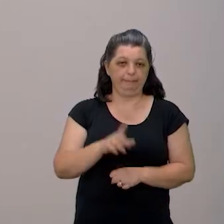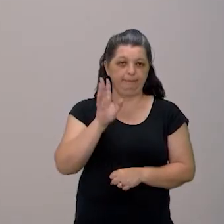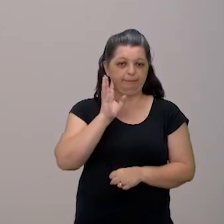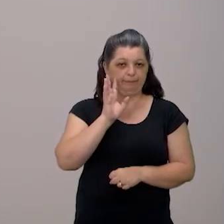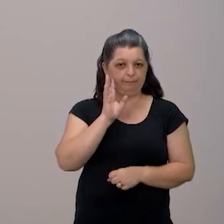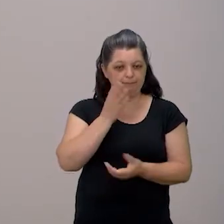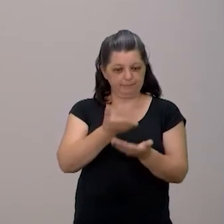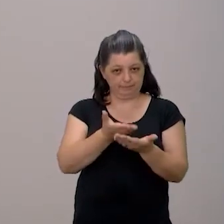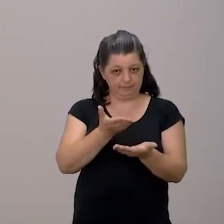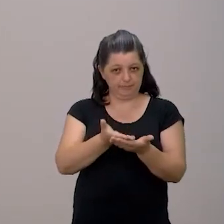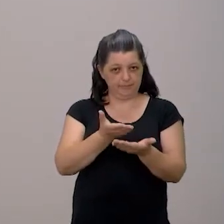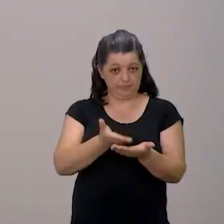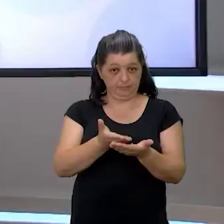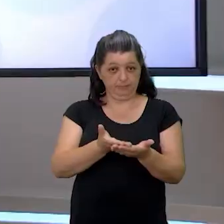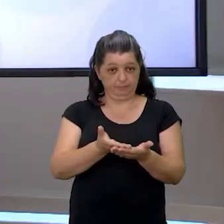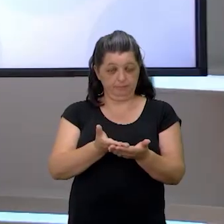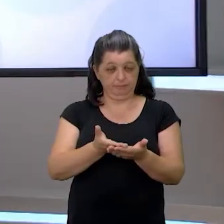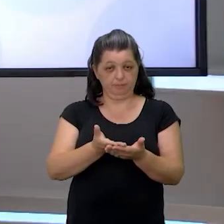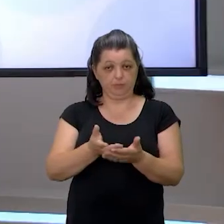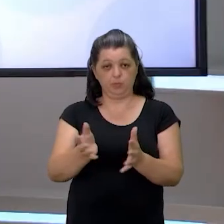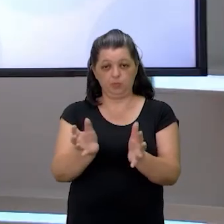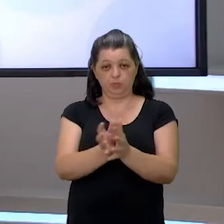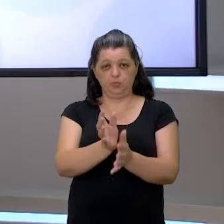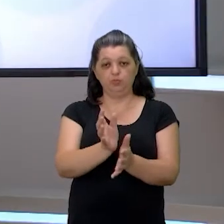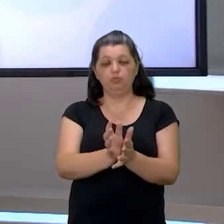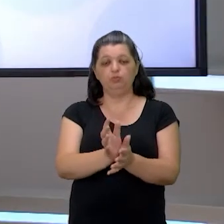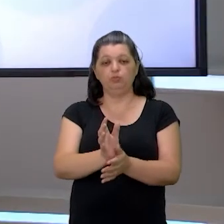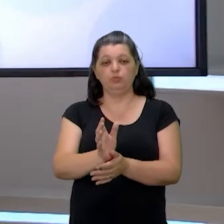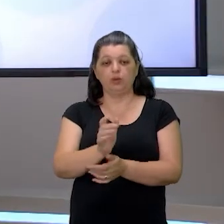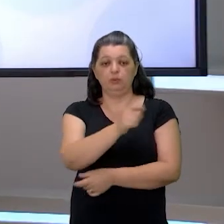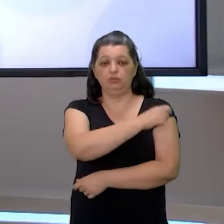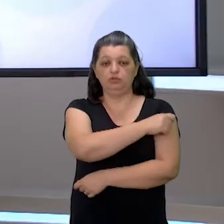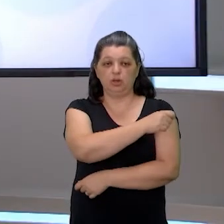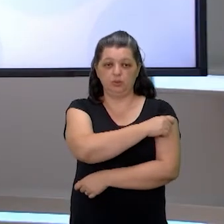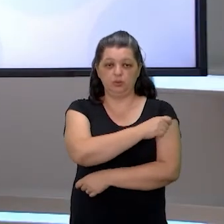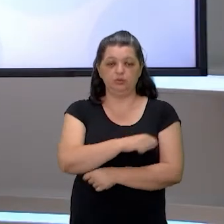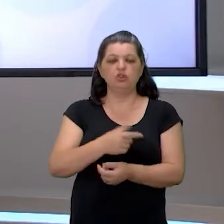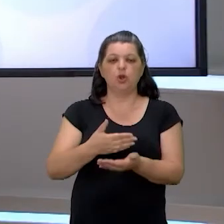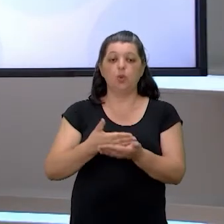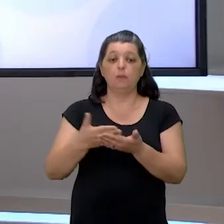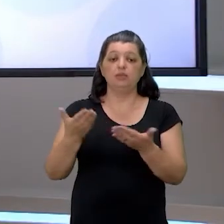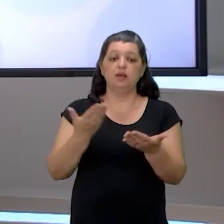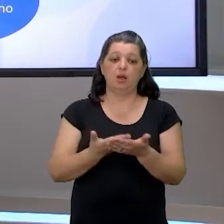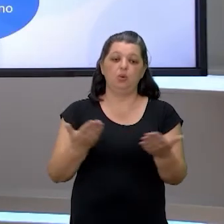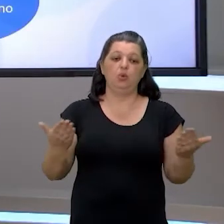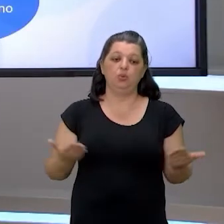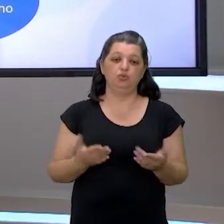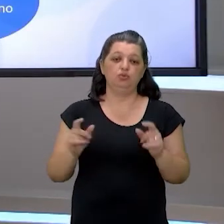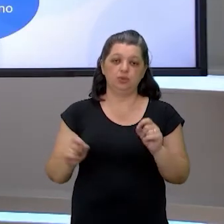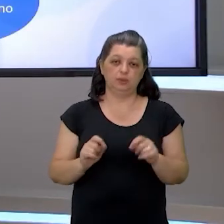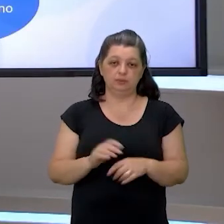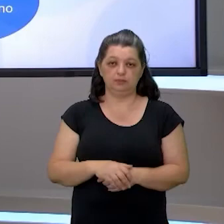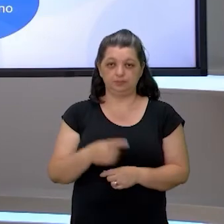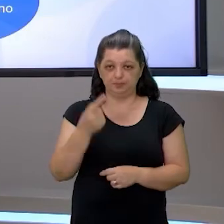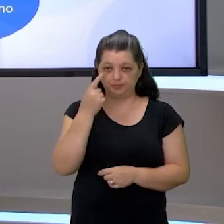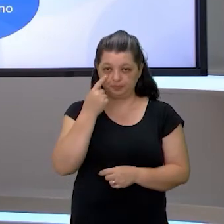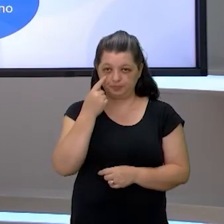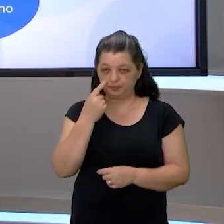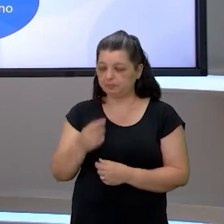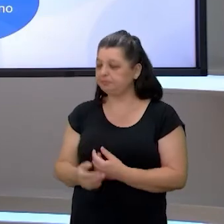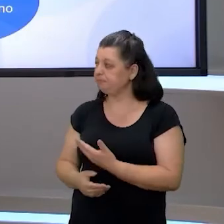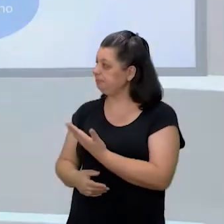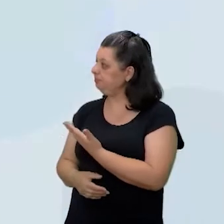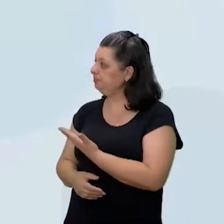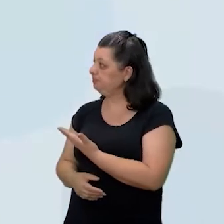nossos estudantes. É isso aí, né? Então, para a gente já começar então a nossa aula de hoje, olha só, então o que nós